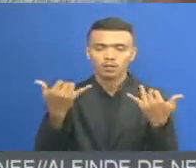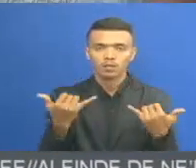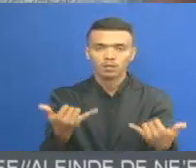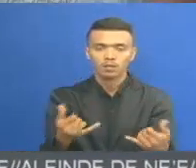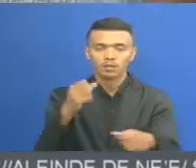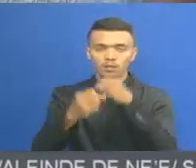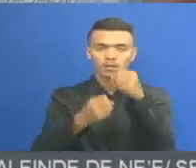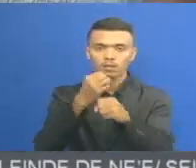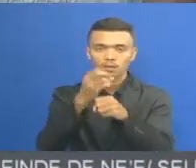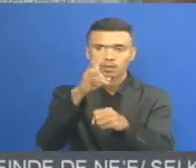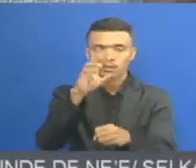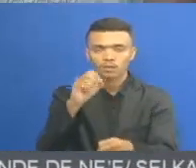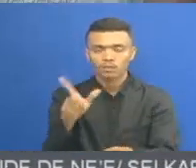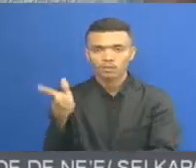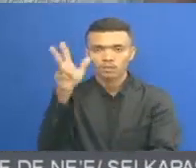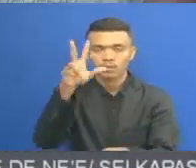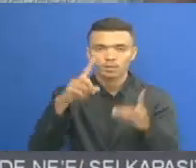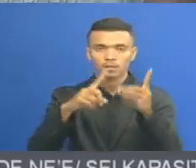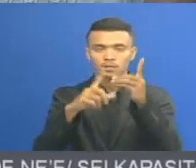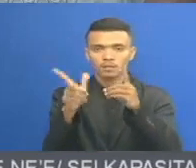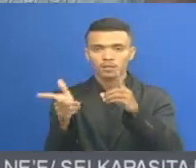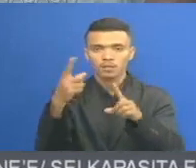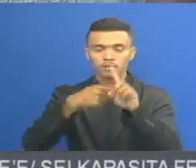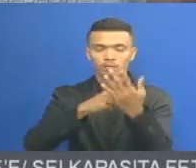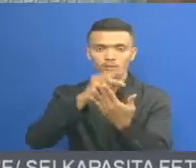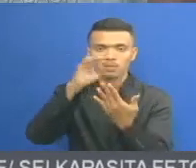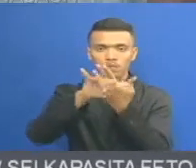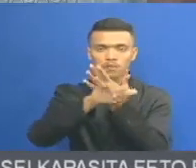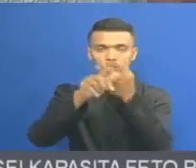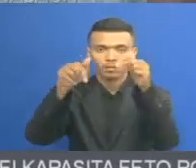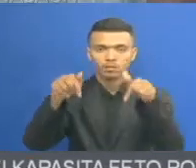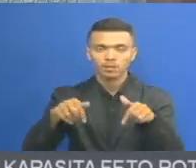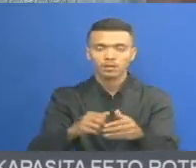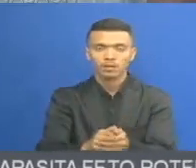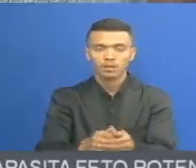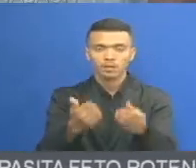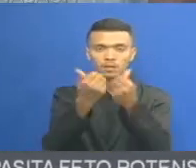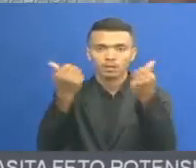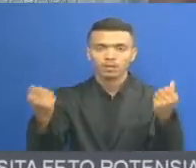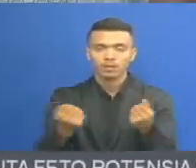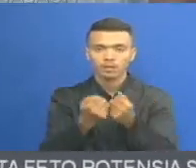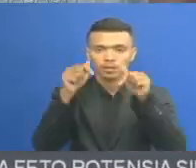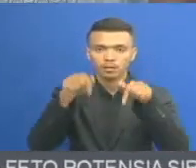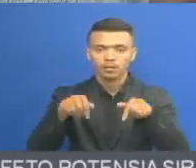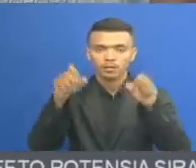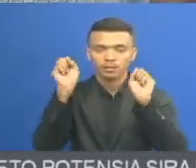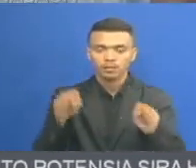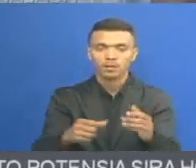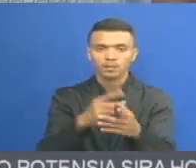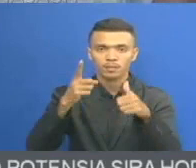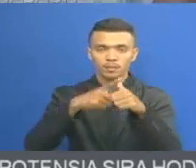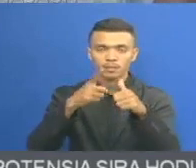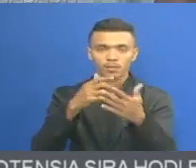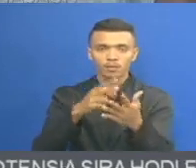Eleição 2023, é dia 20 de maio, dia 21 de maio, até maio da Raup, né? Onde a Falecai, pela essa